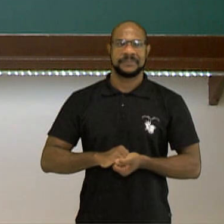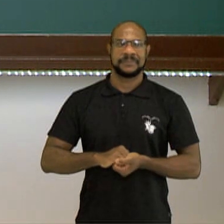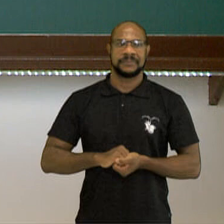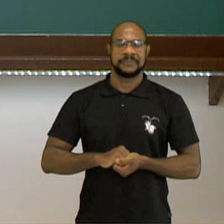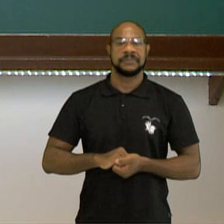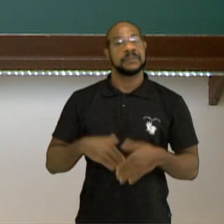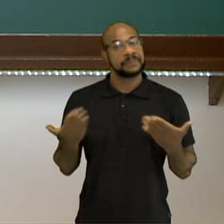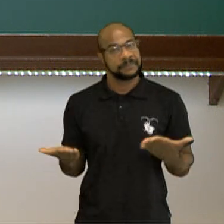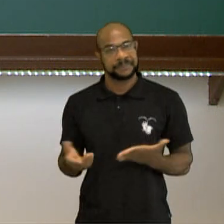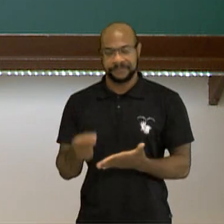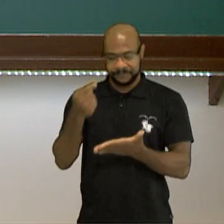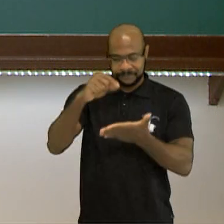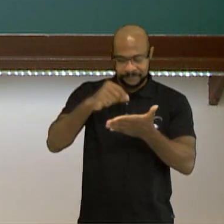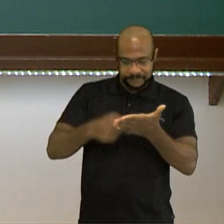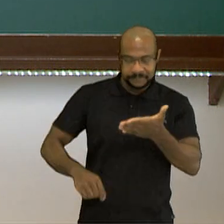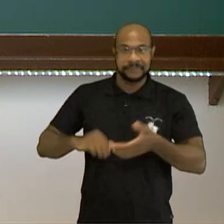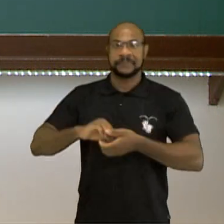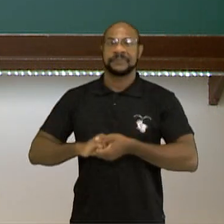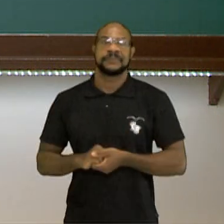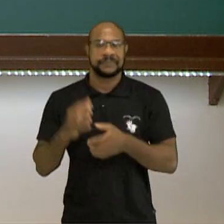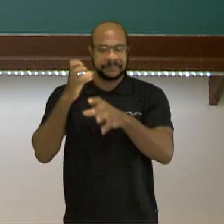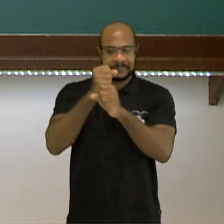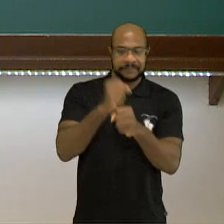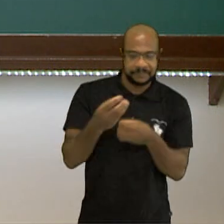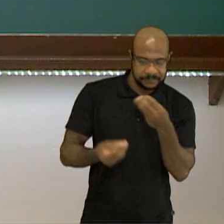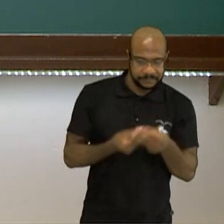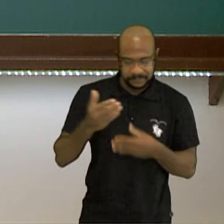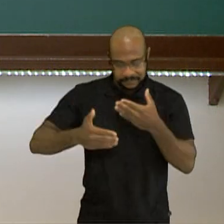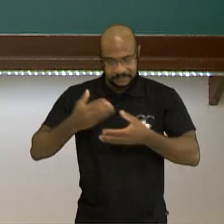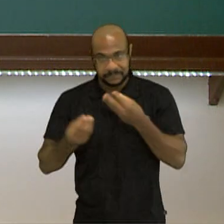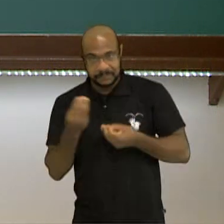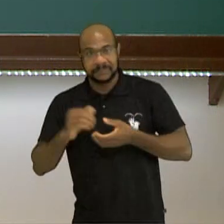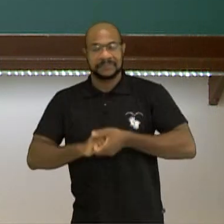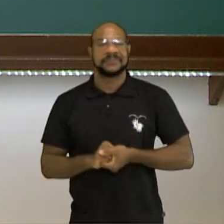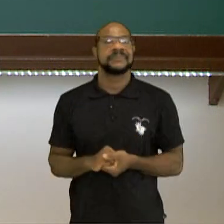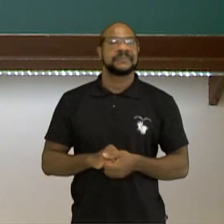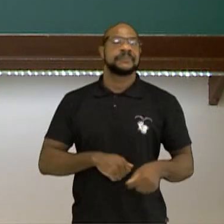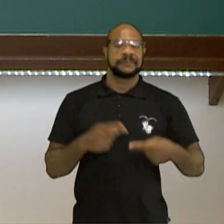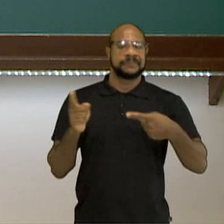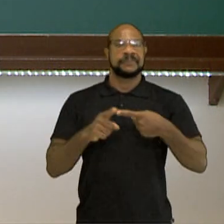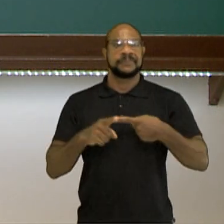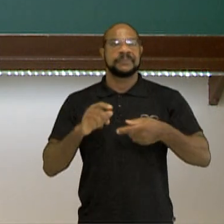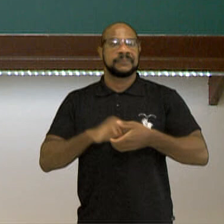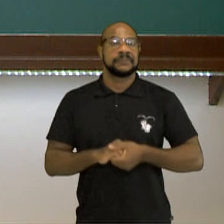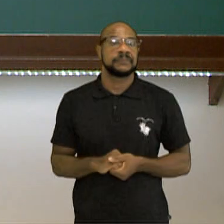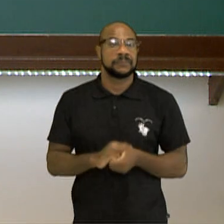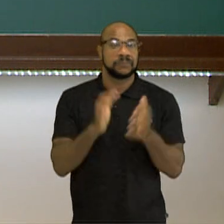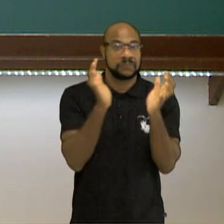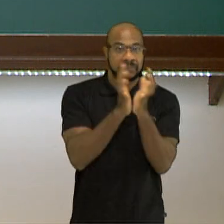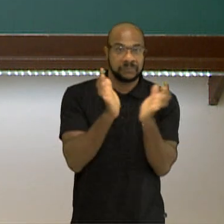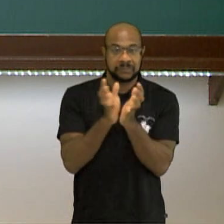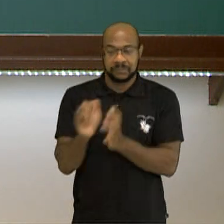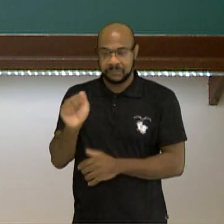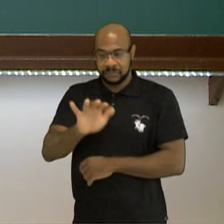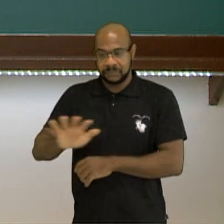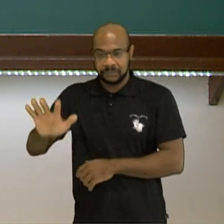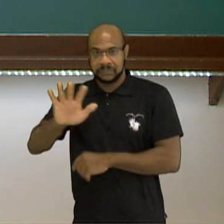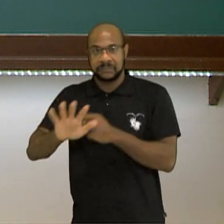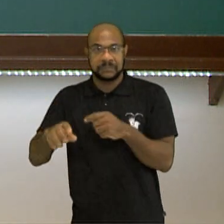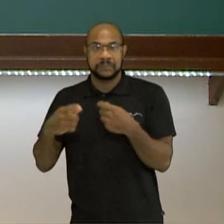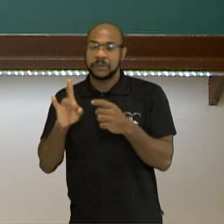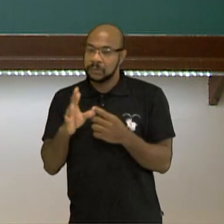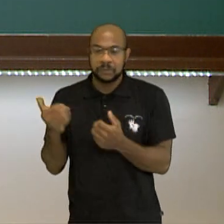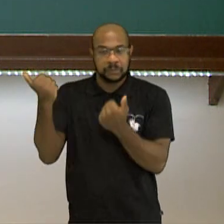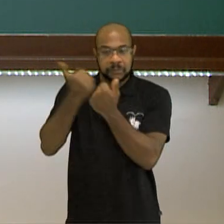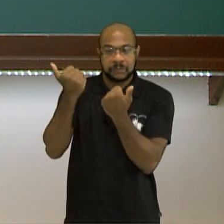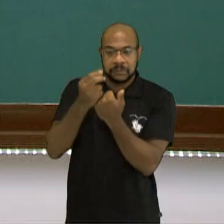Vamos corrigir então todo esse processo de cálculo que você fez aí? Primeiro, para determinarmos o conjunto imagem, basta